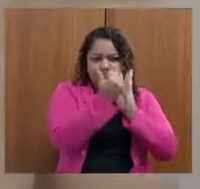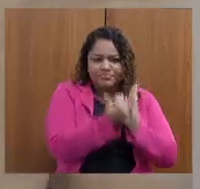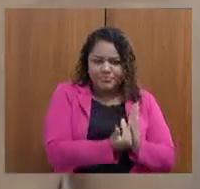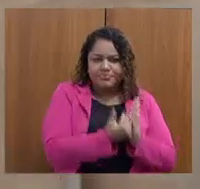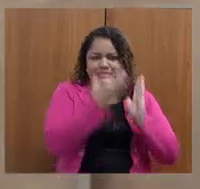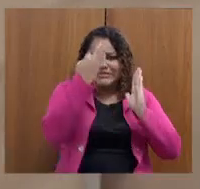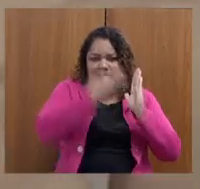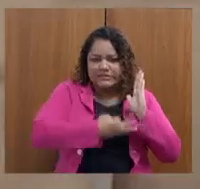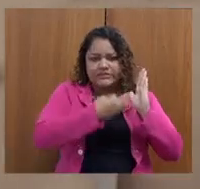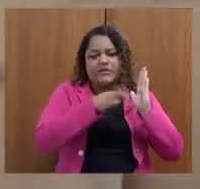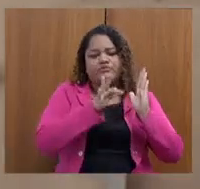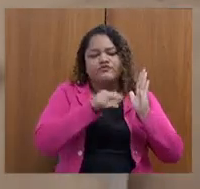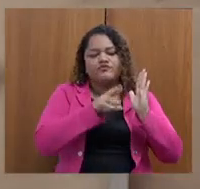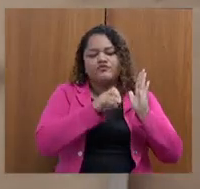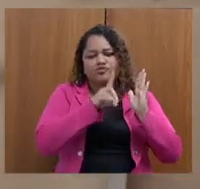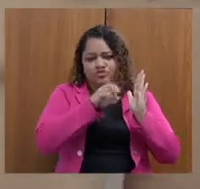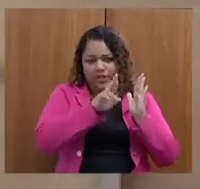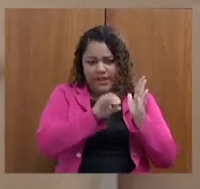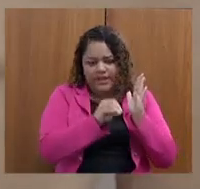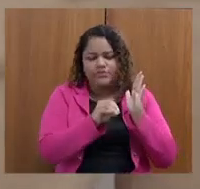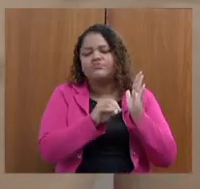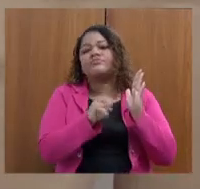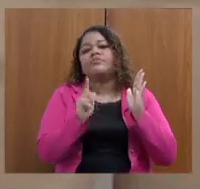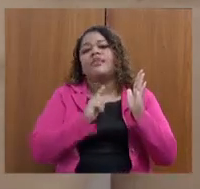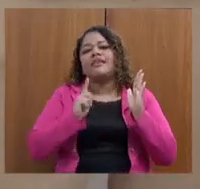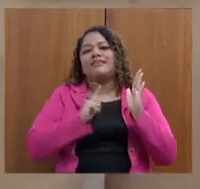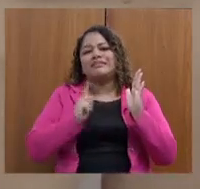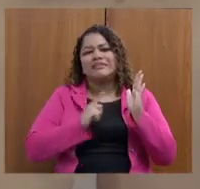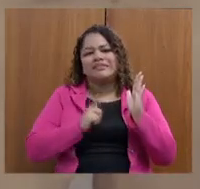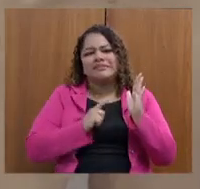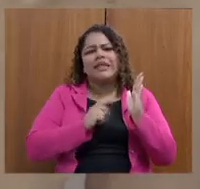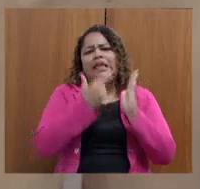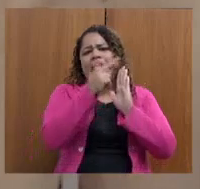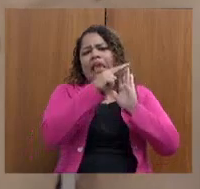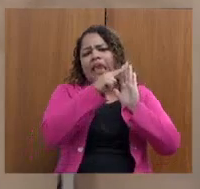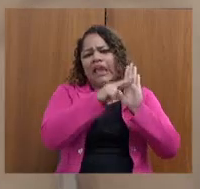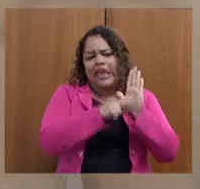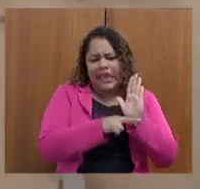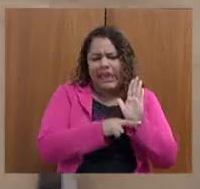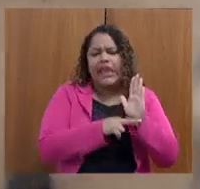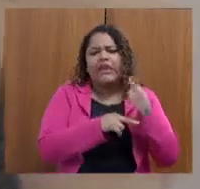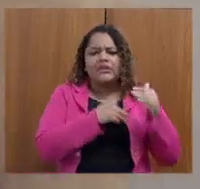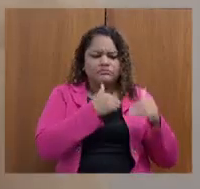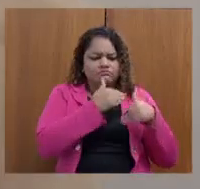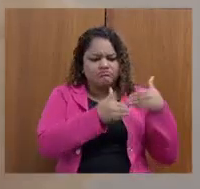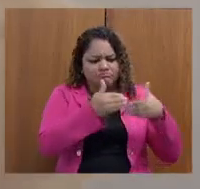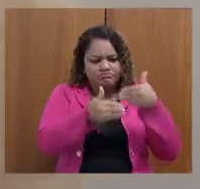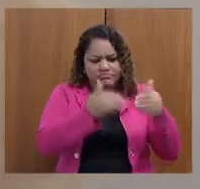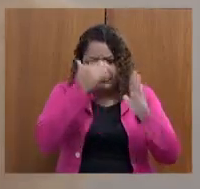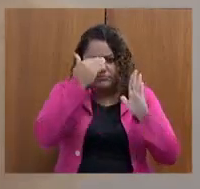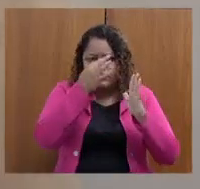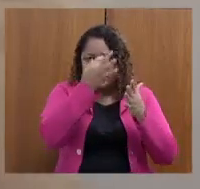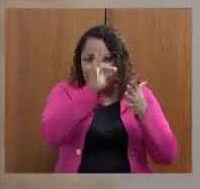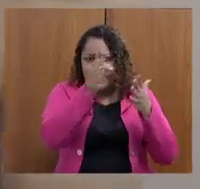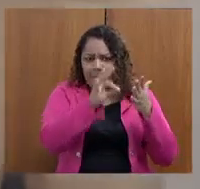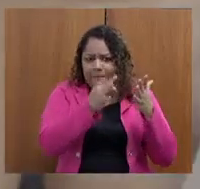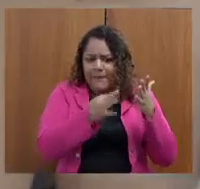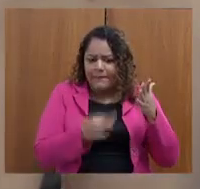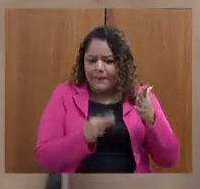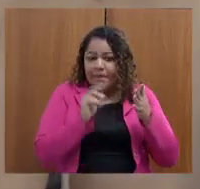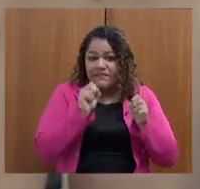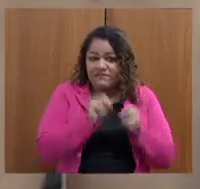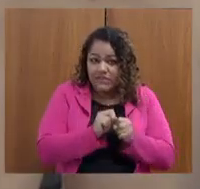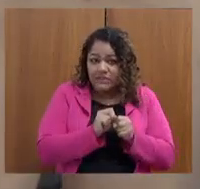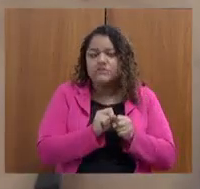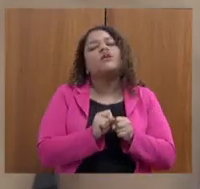procedimento né a forma lá todos os processos sendo feitos e ao final ele recebe o título